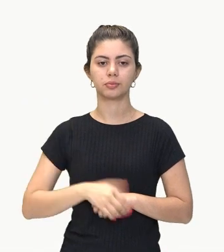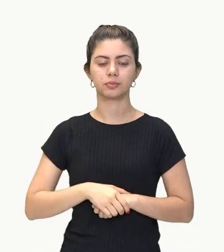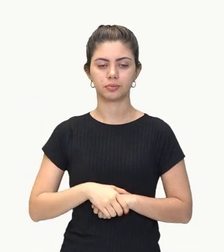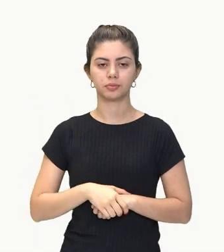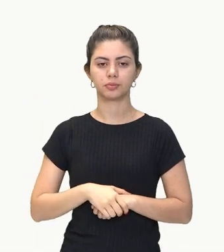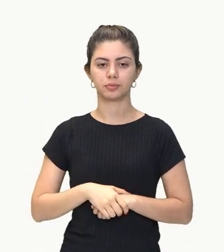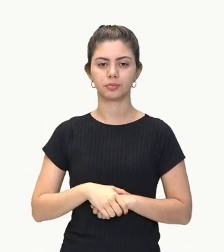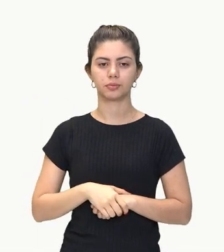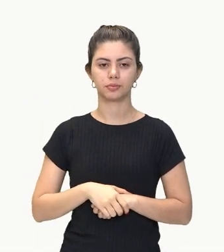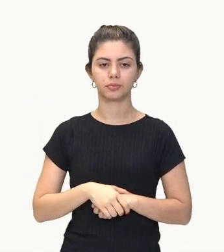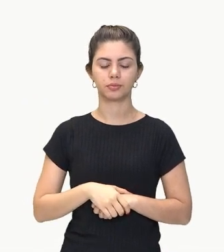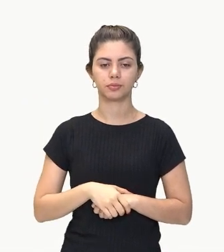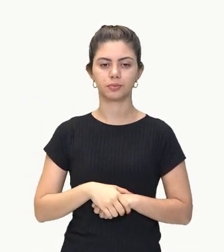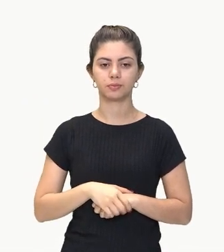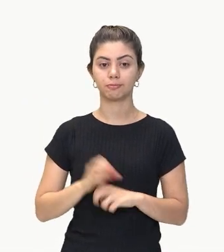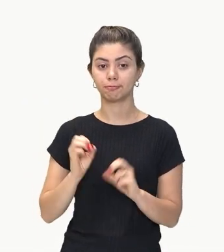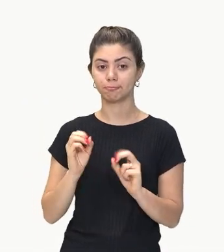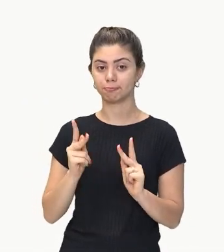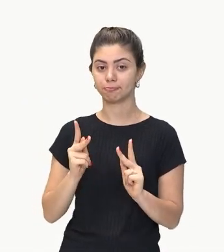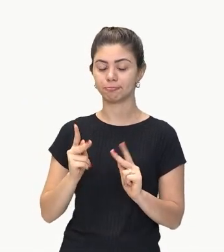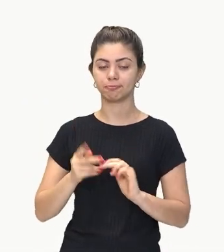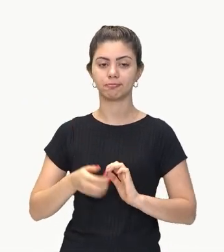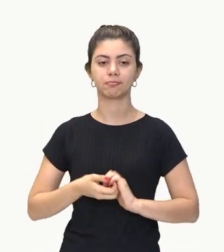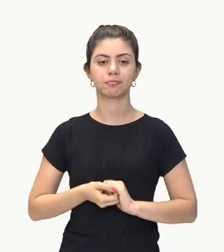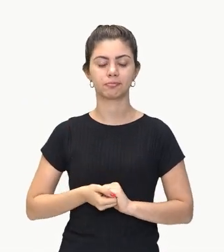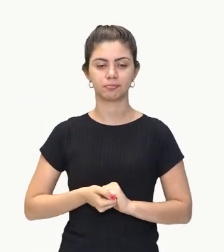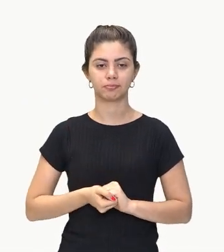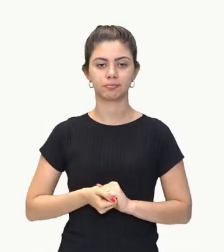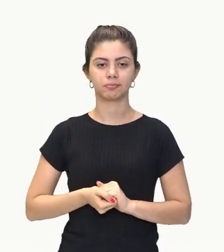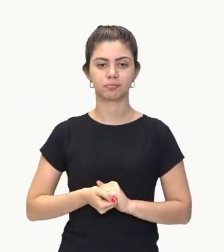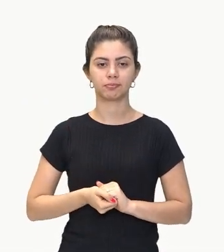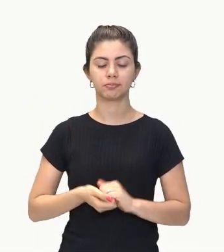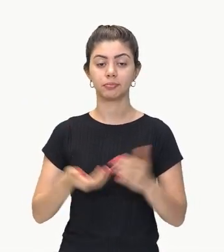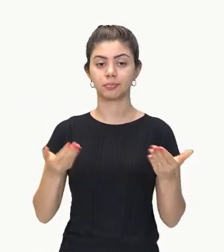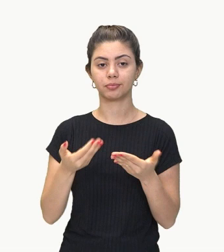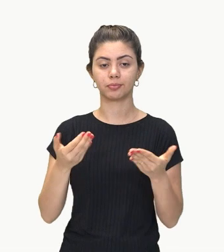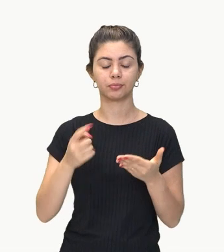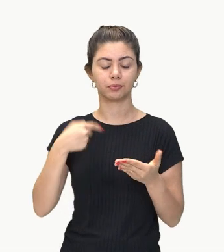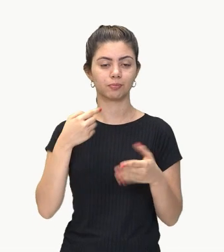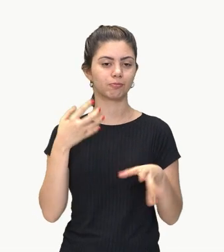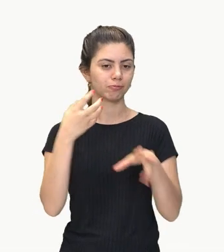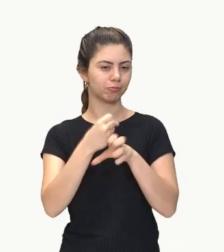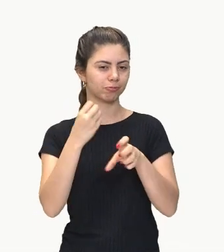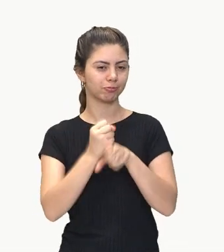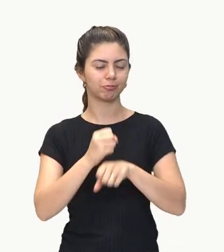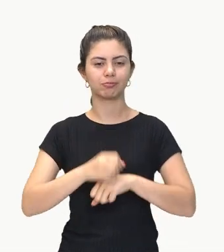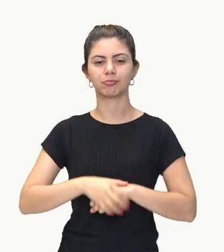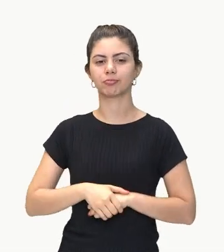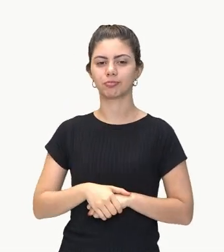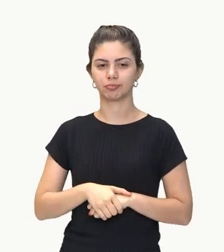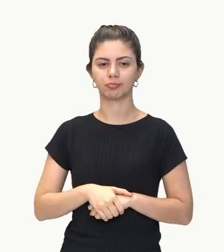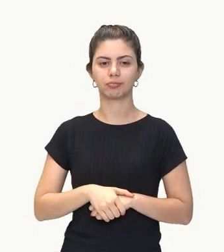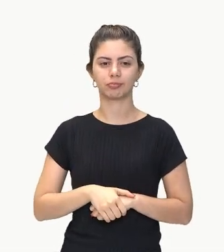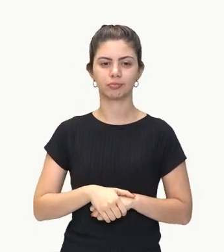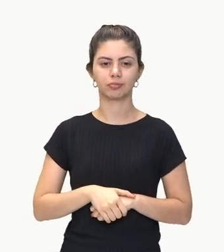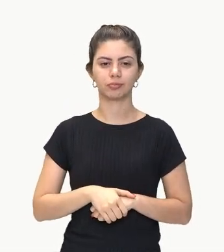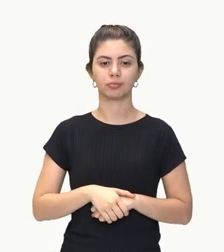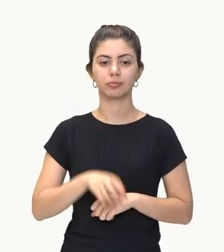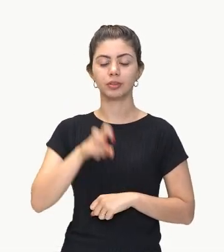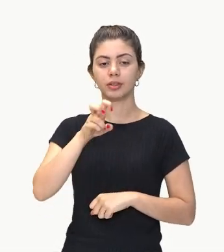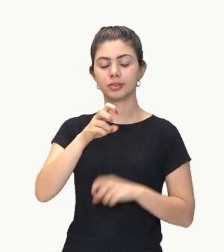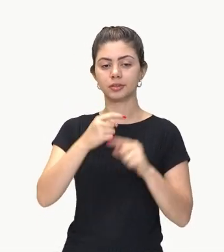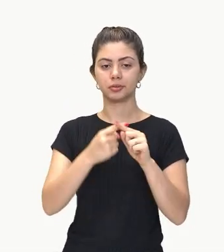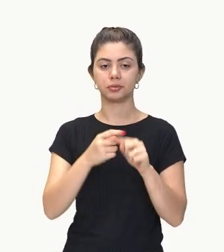4,5. Tá bom? Então, vamos lá resolver a nossa conta. Ó, 5